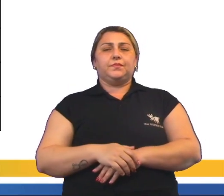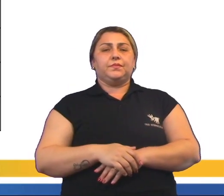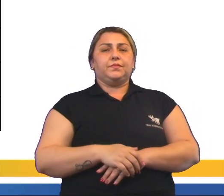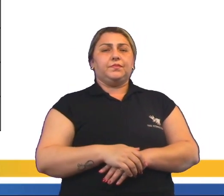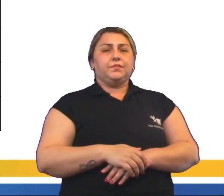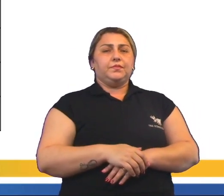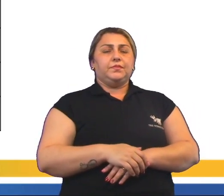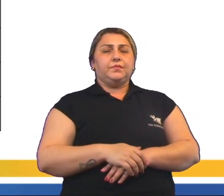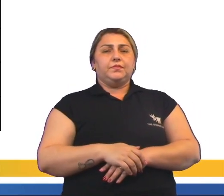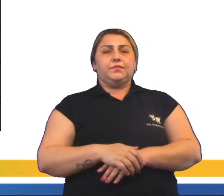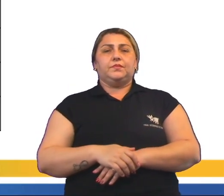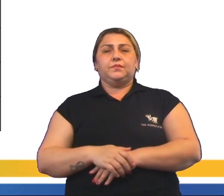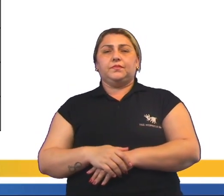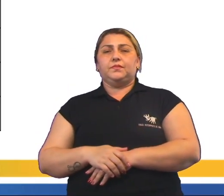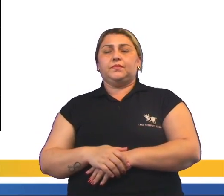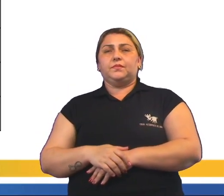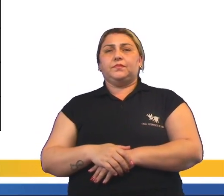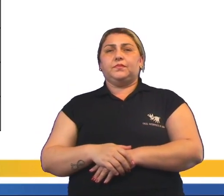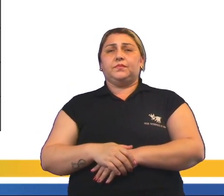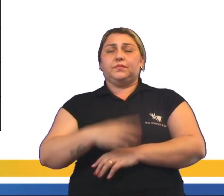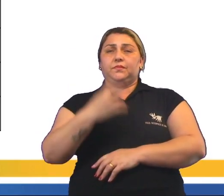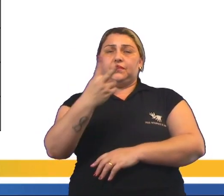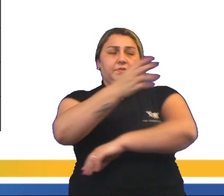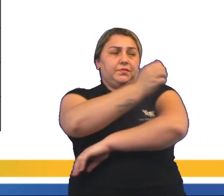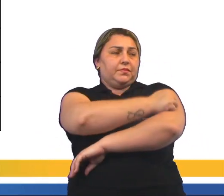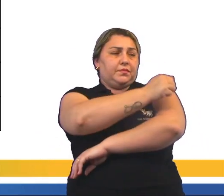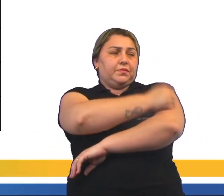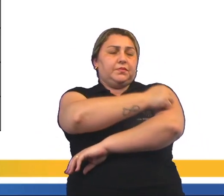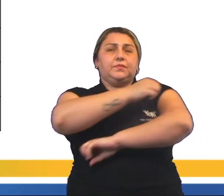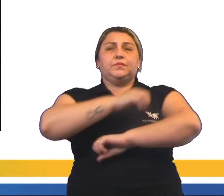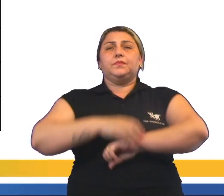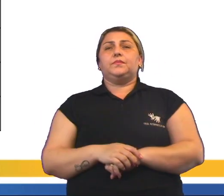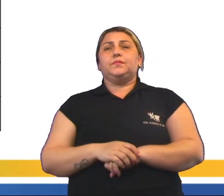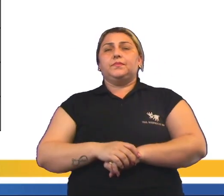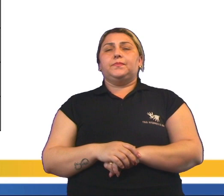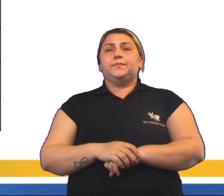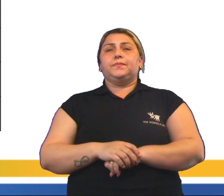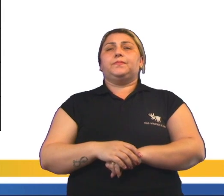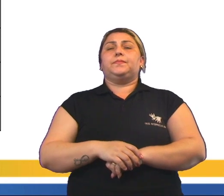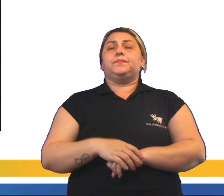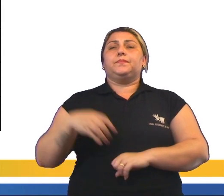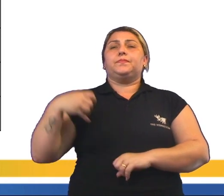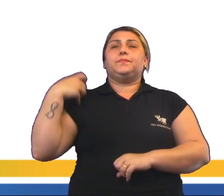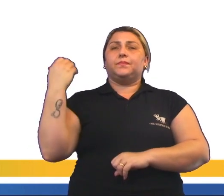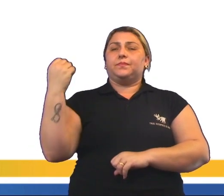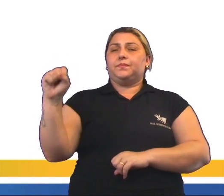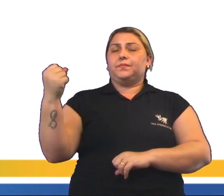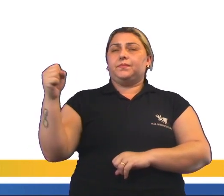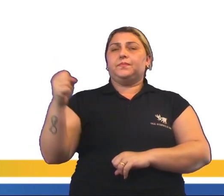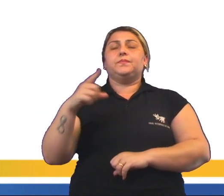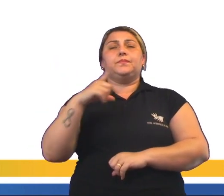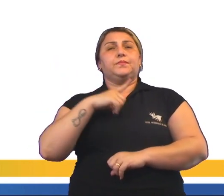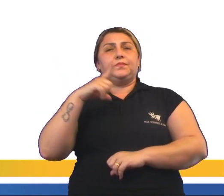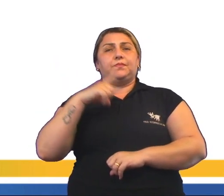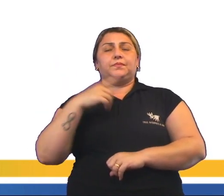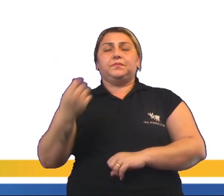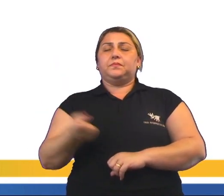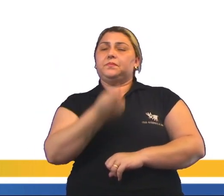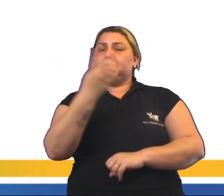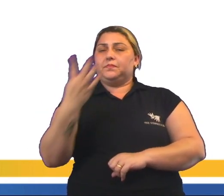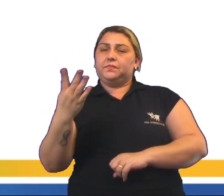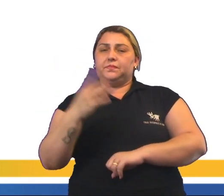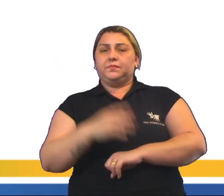observe aí, olha como é que ela está. Temos 2 alunos. Esses 2 alunos de idade de 8 anos, nós temos